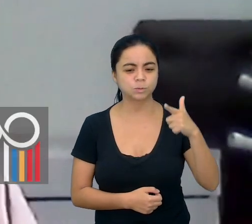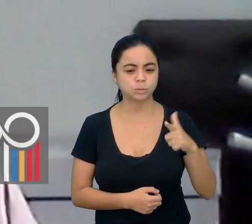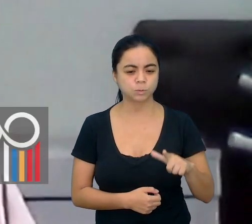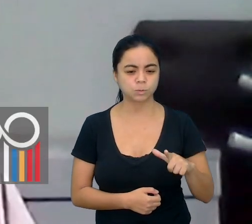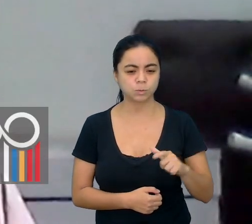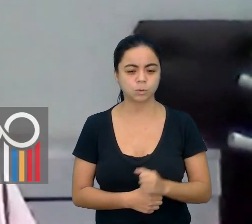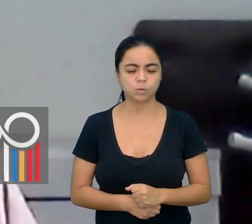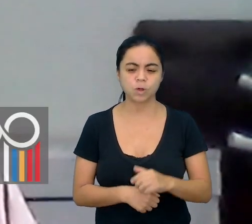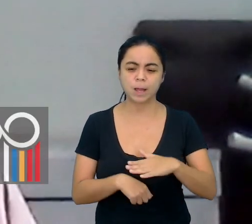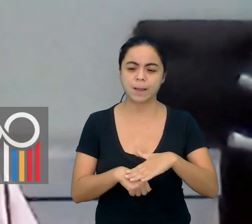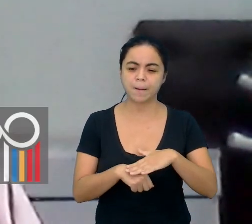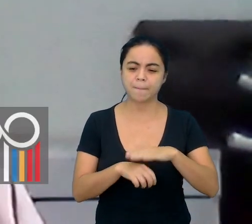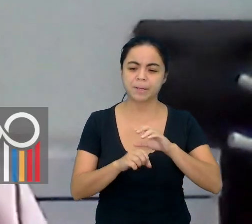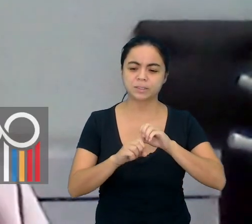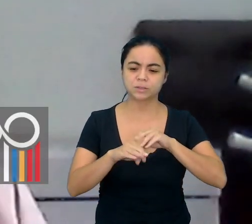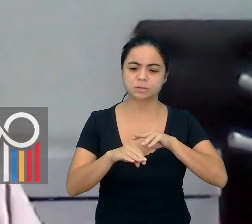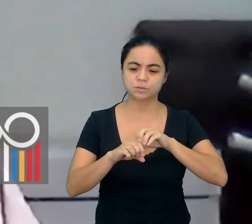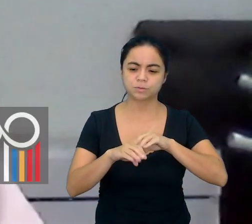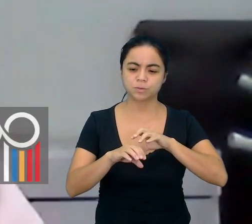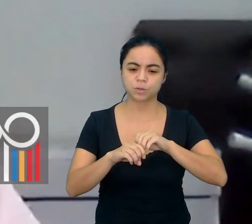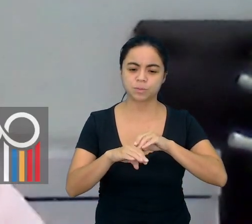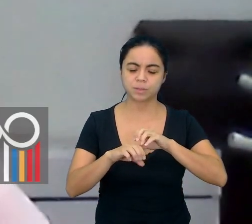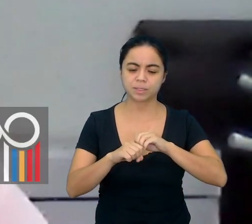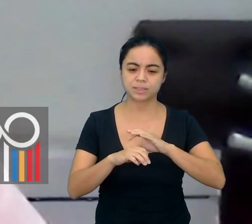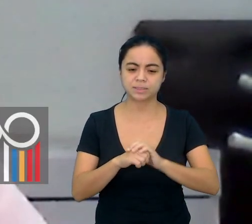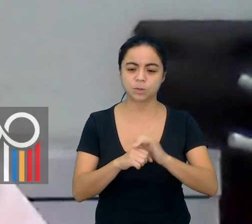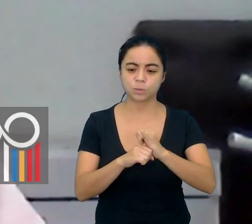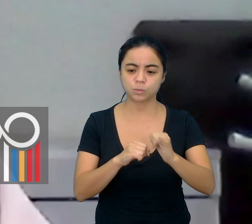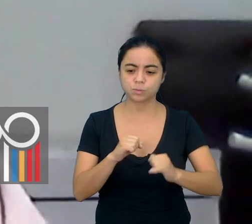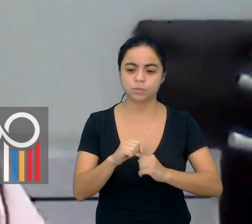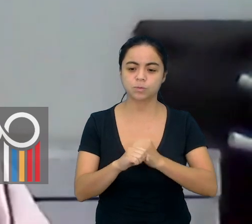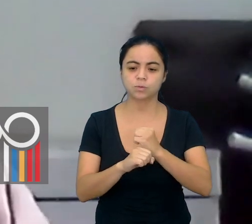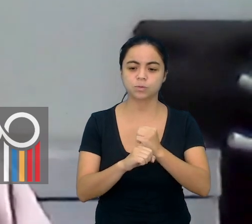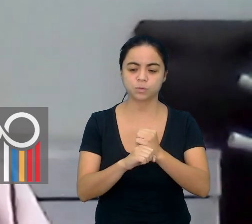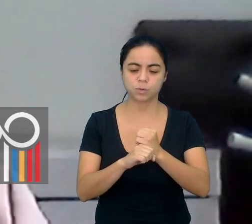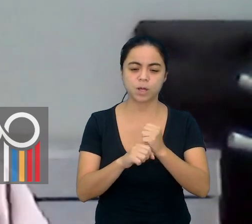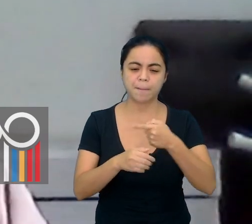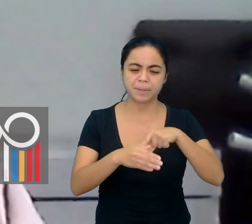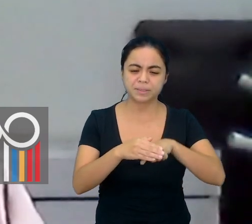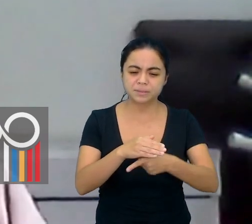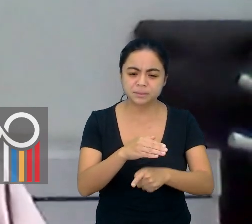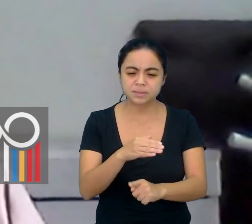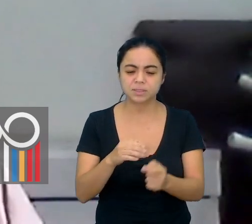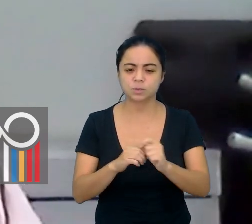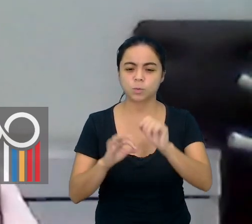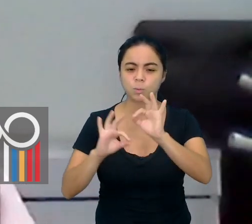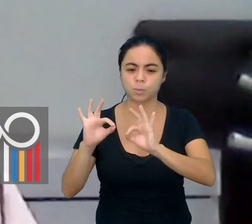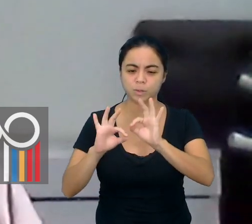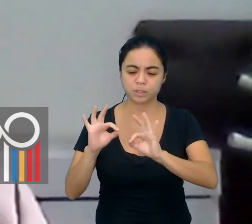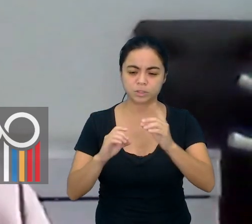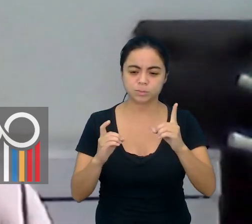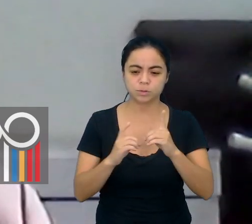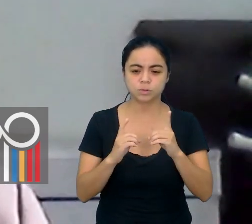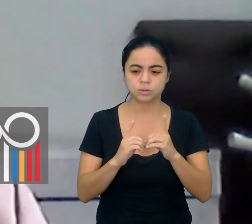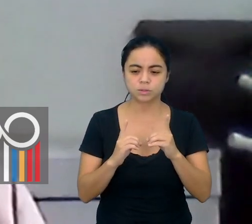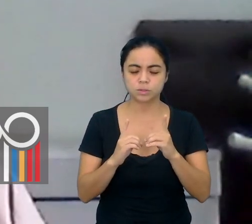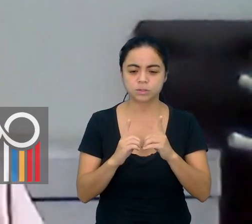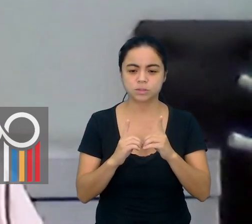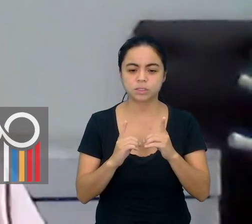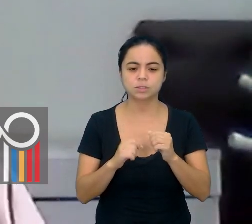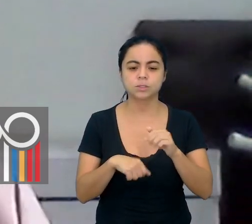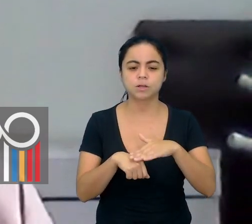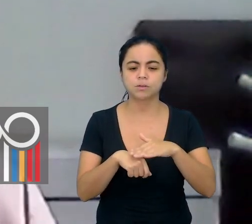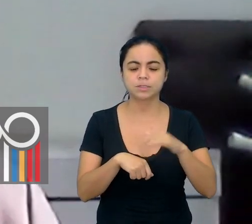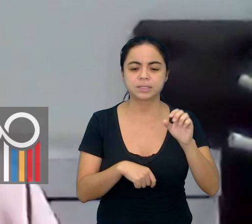para mais uma formação do Programa de Recuperação com foco no planejamento do trabalho didático para a realização da sequência